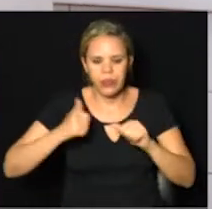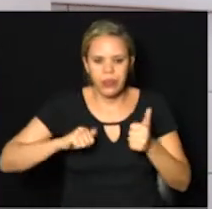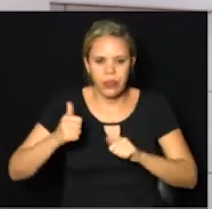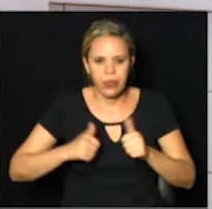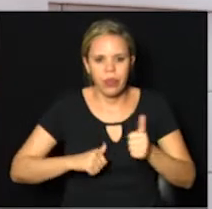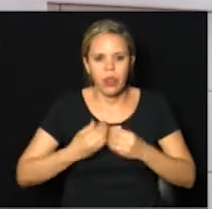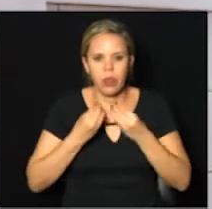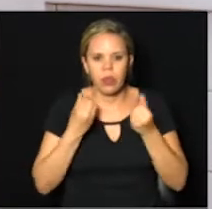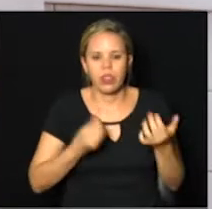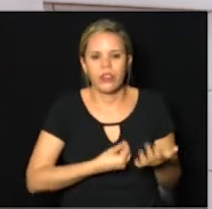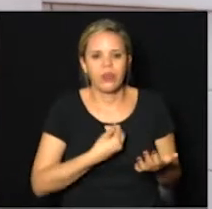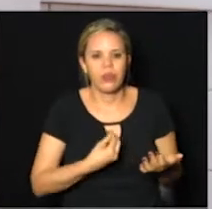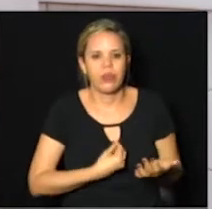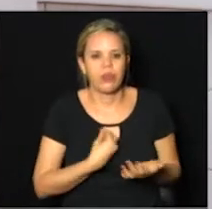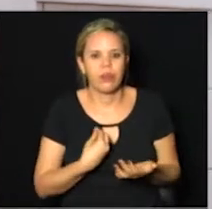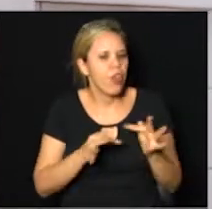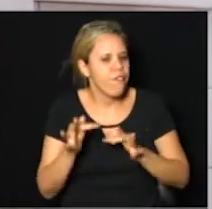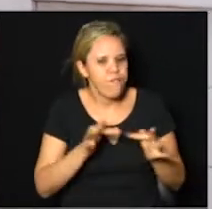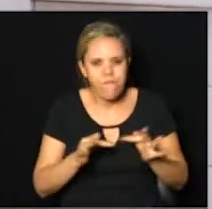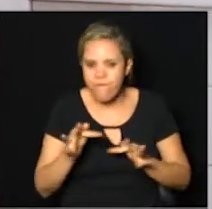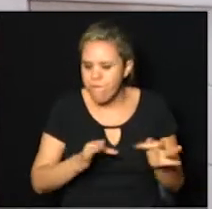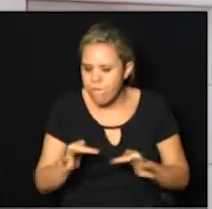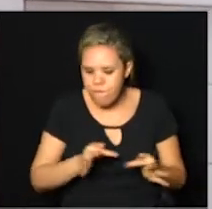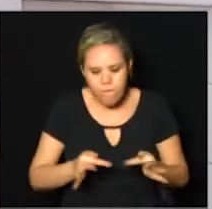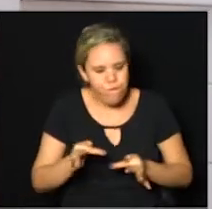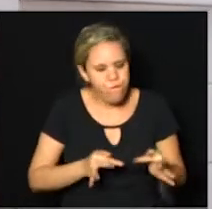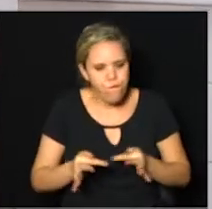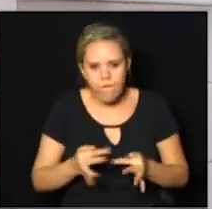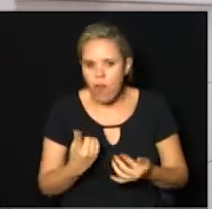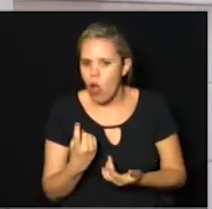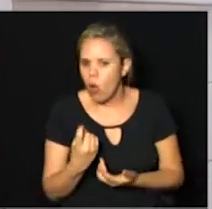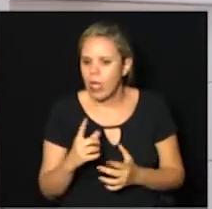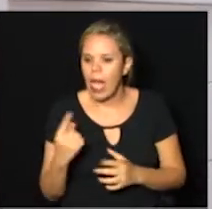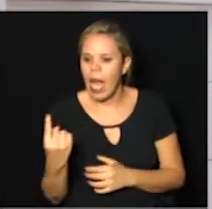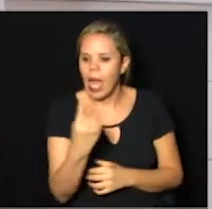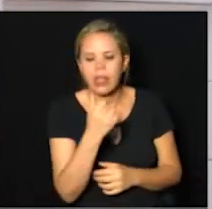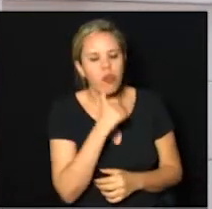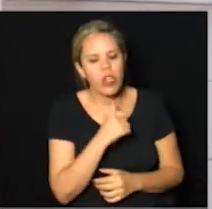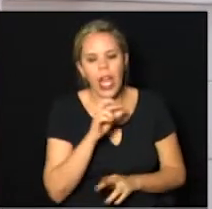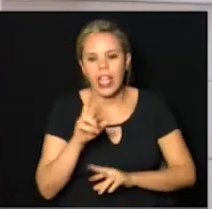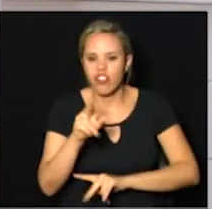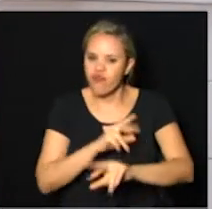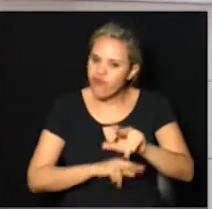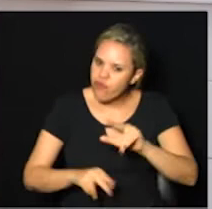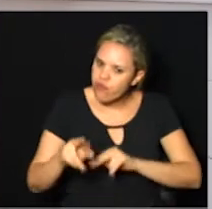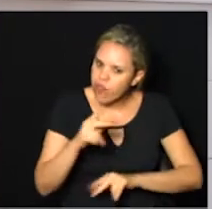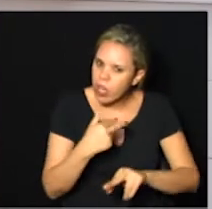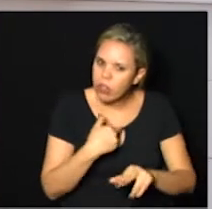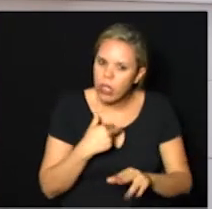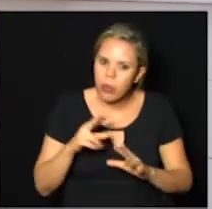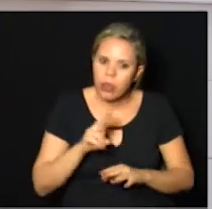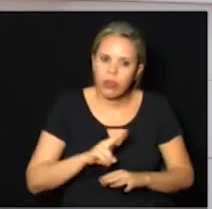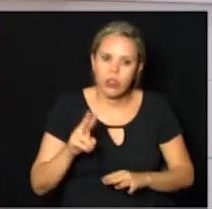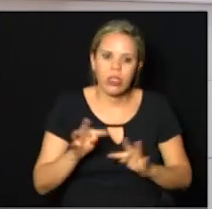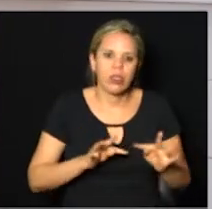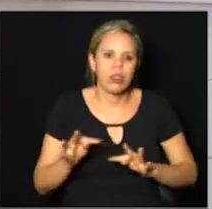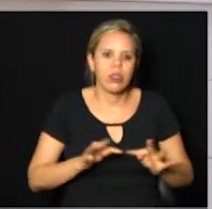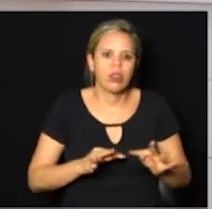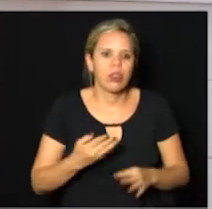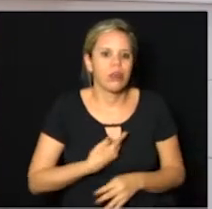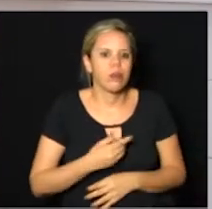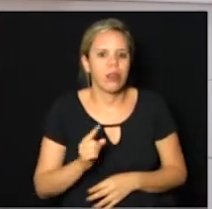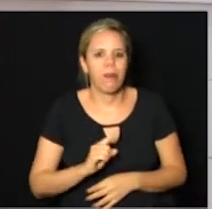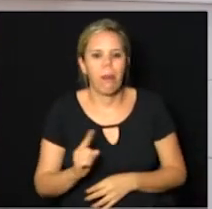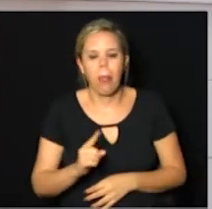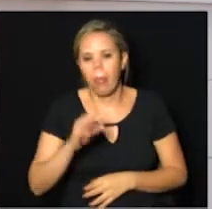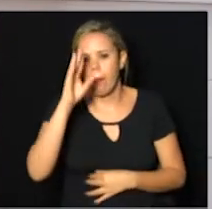fórmula única, cada uma tem sua fórmula, é super individualizado, não dá para usar o tratamento da amiga,